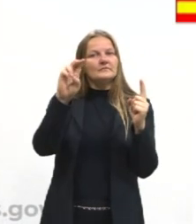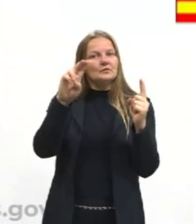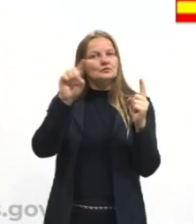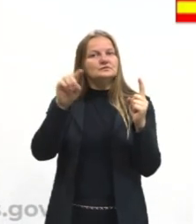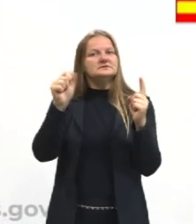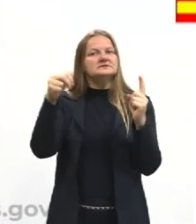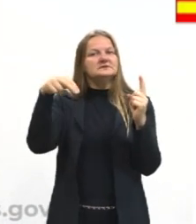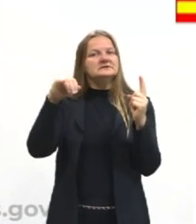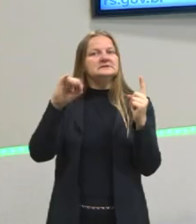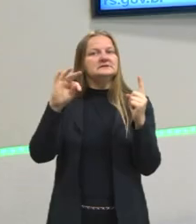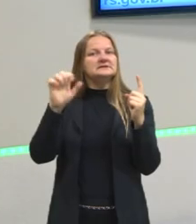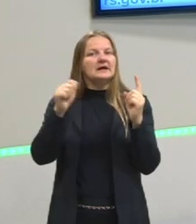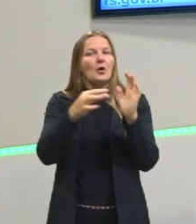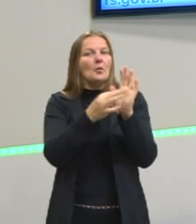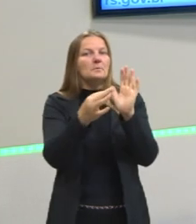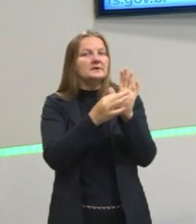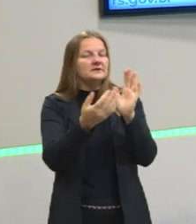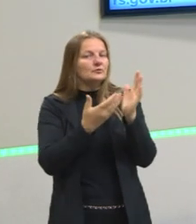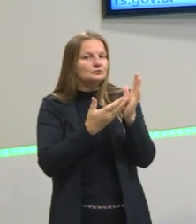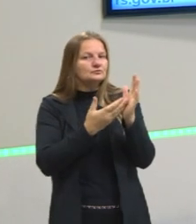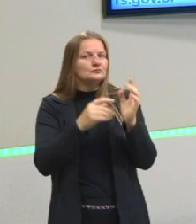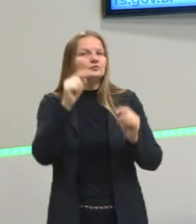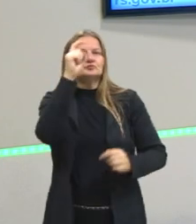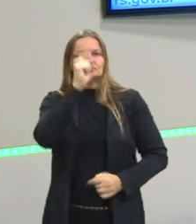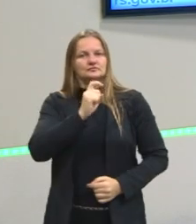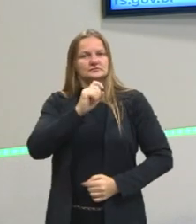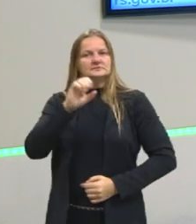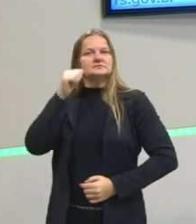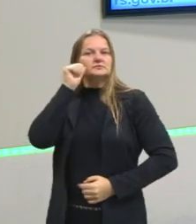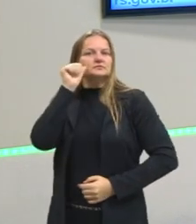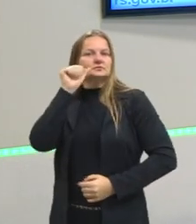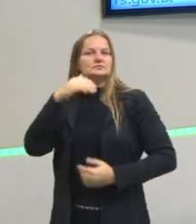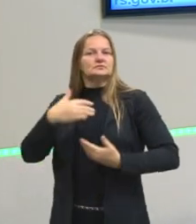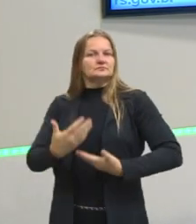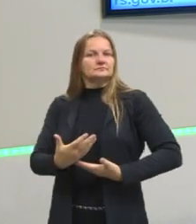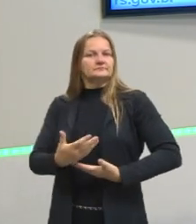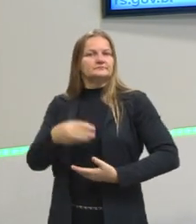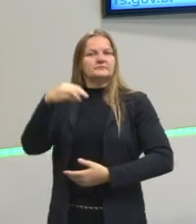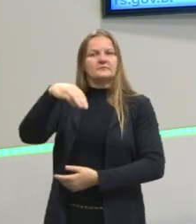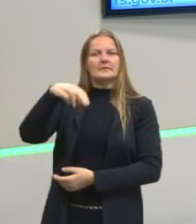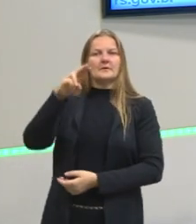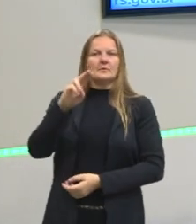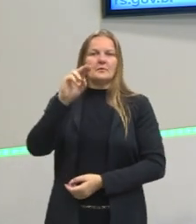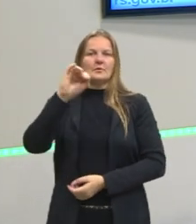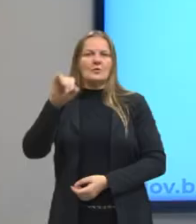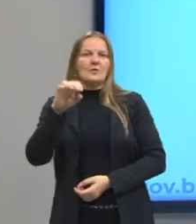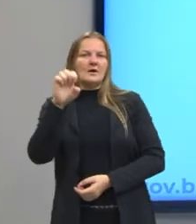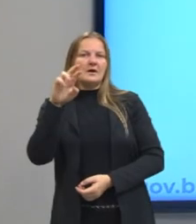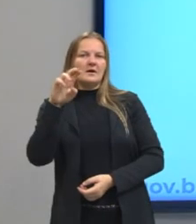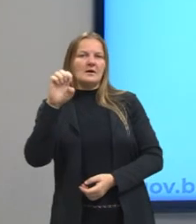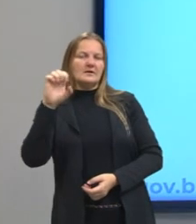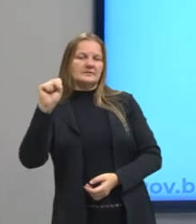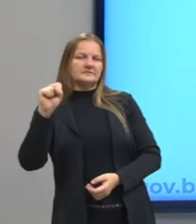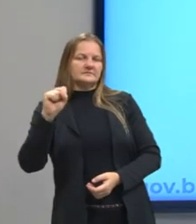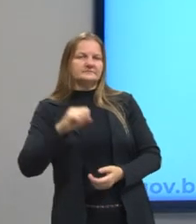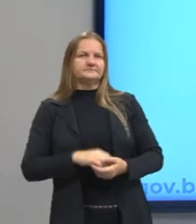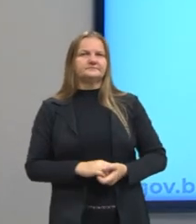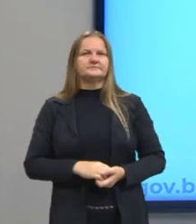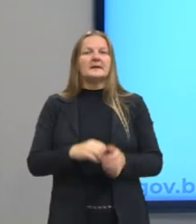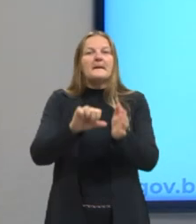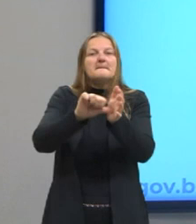deixa passar sobre o sentido que ela dá para morrer esse vamos a ver a